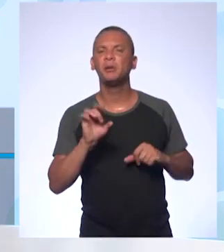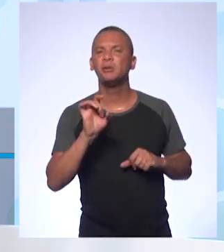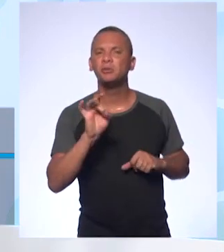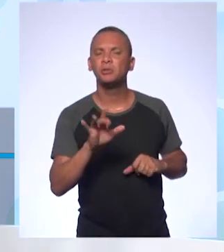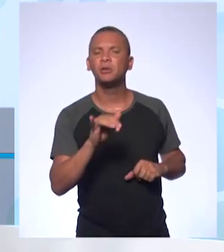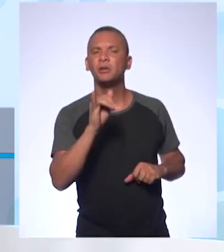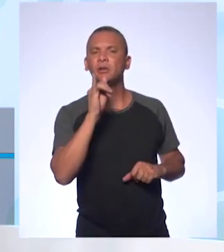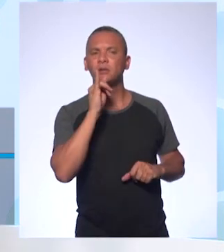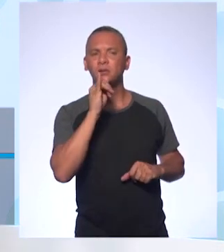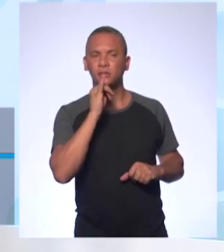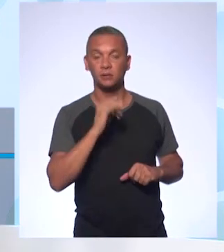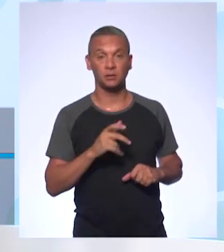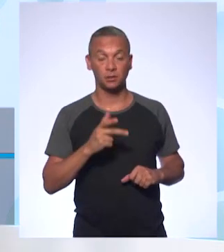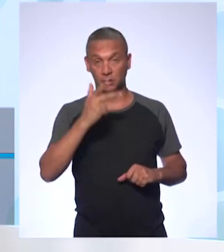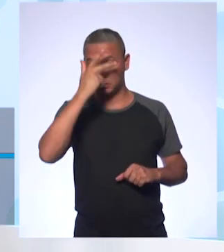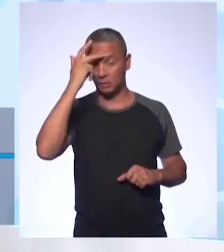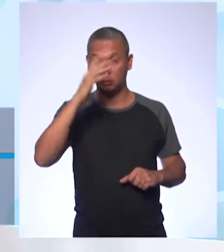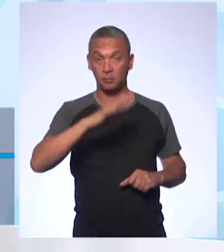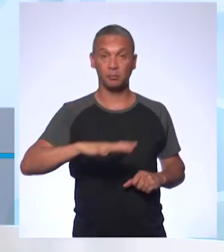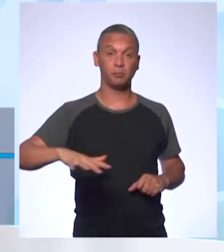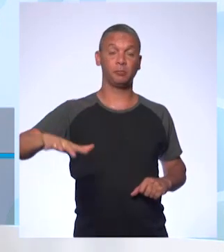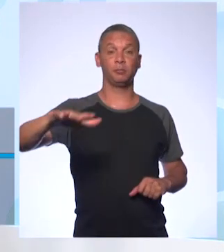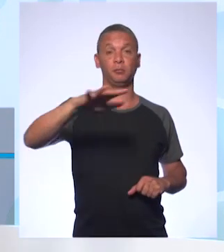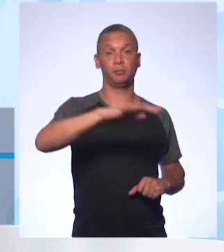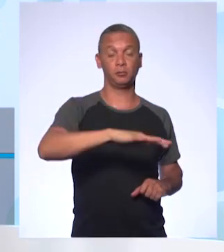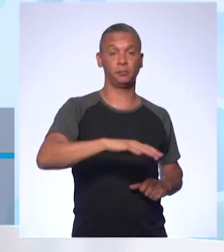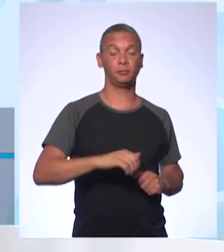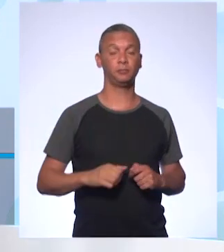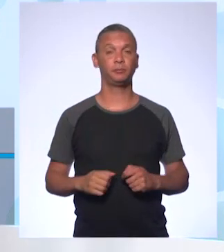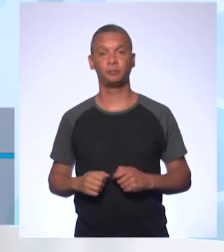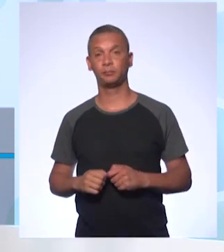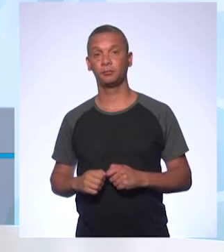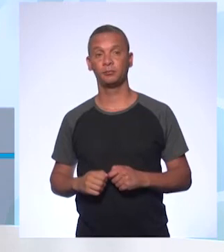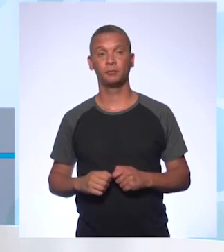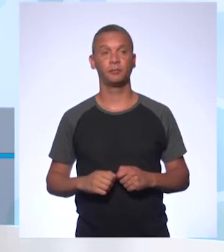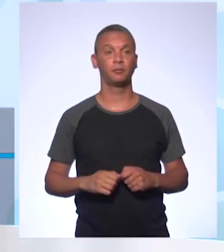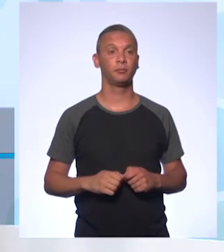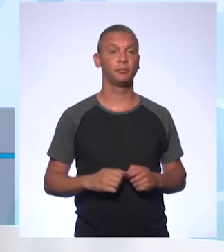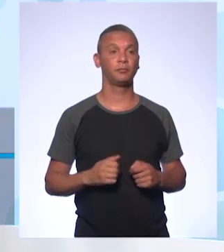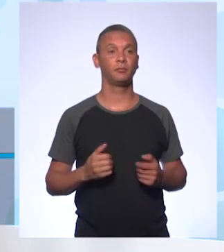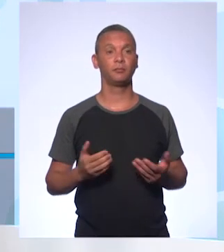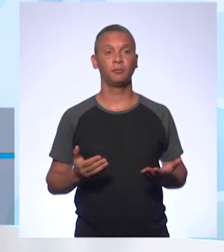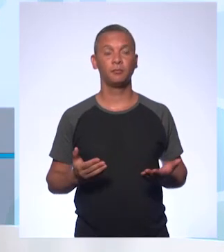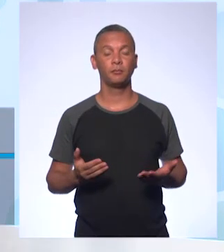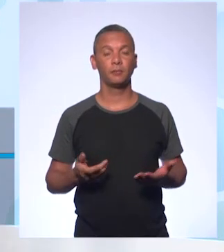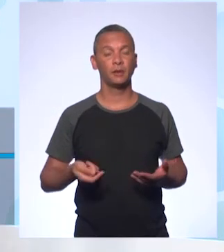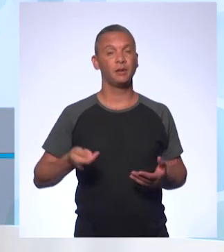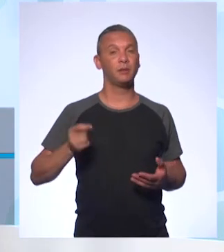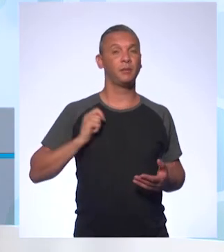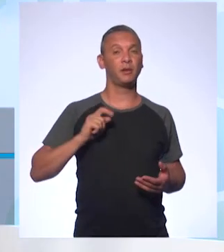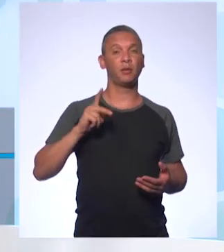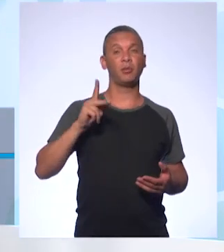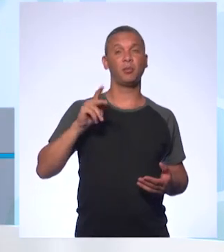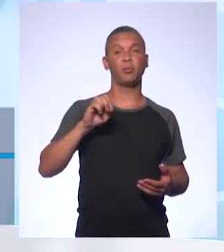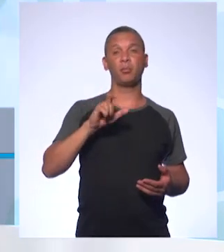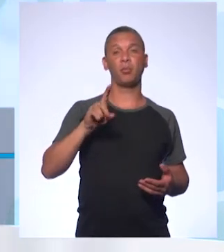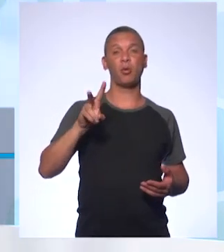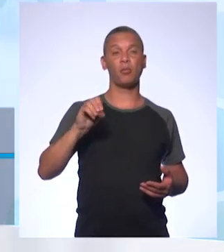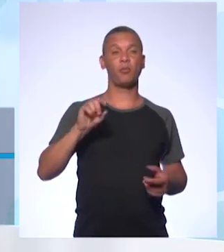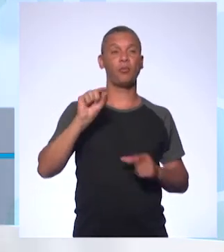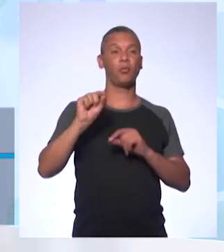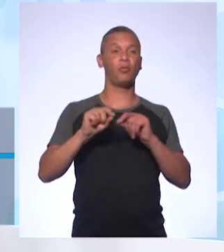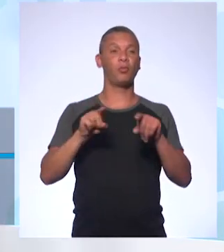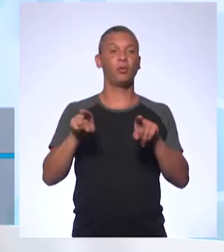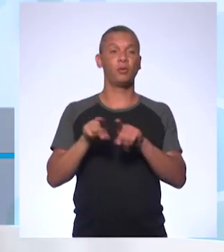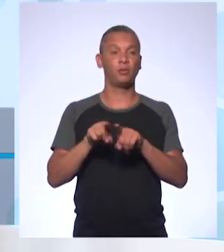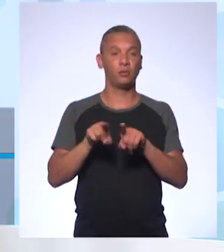ao polvo que está ali, como na palavra, ele se refere a polvo. Polvo, na verdade, no espanhol, não é o polvo,